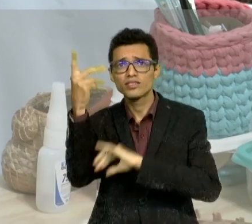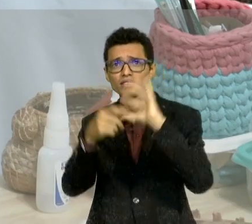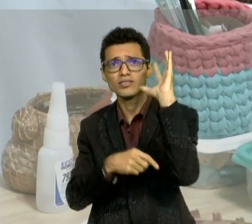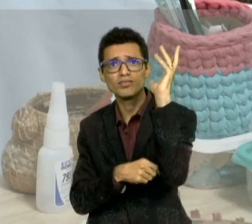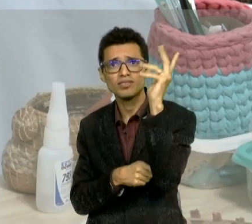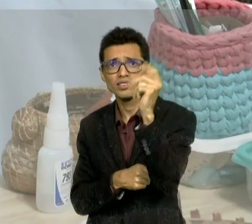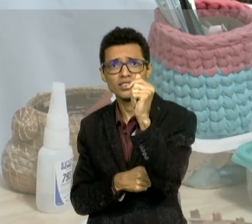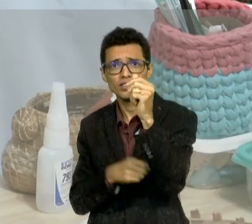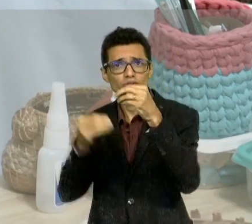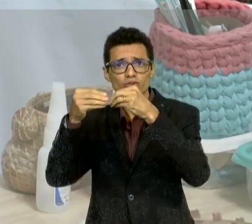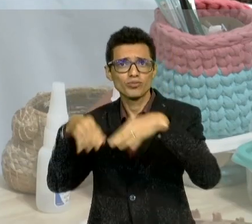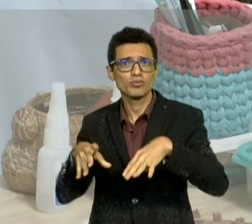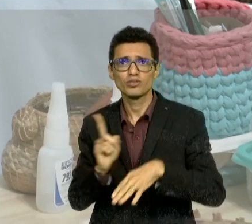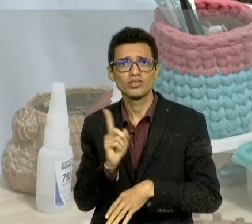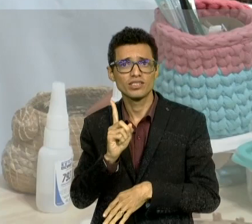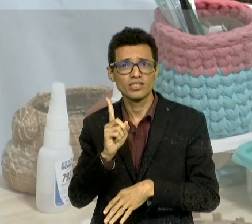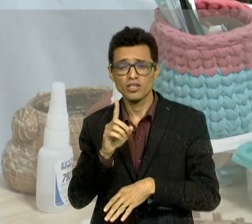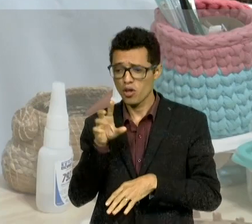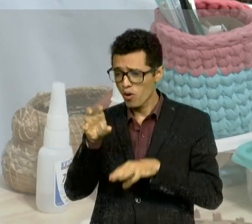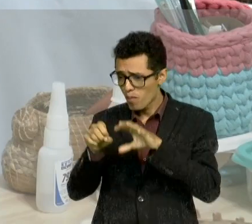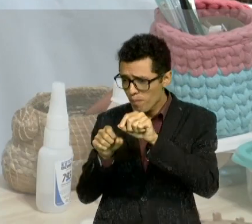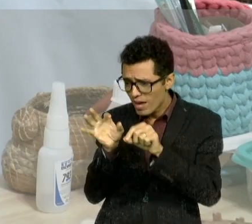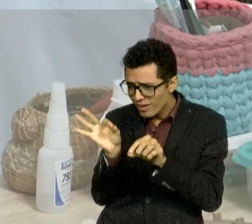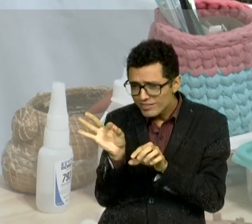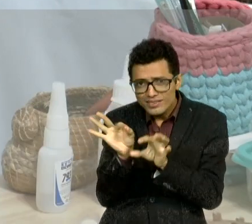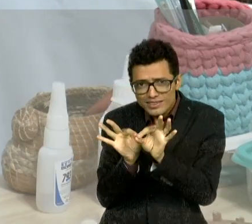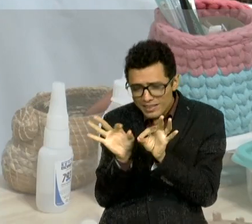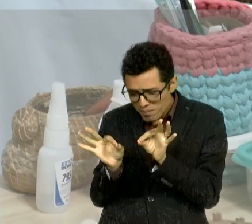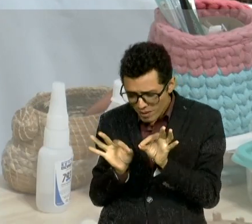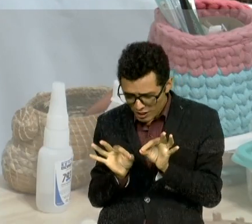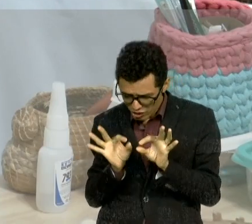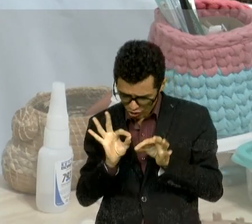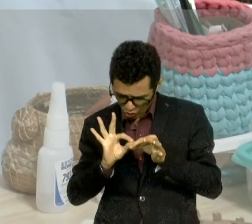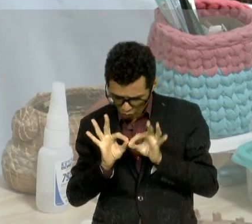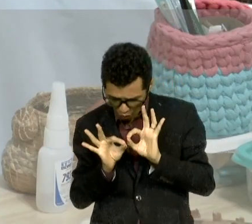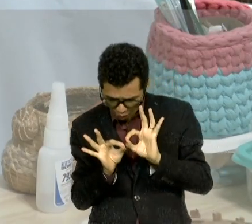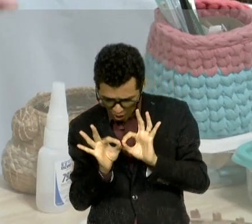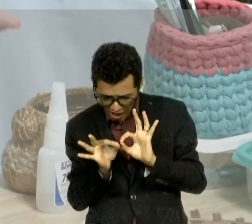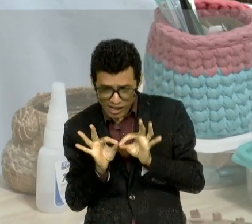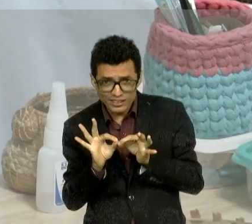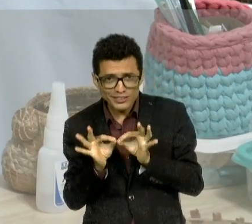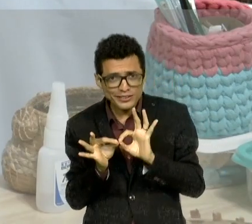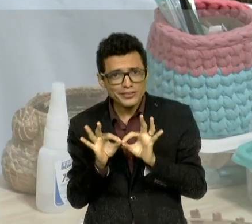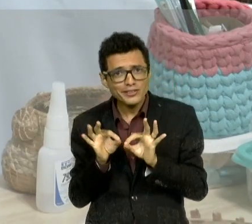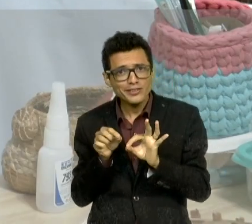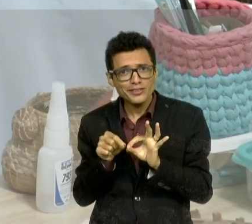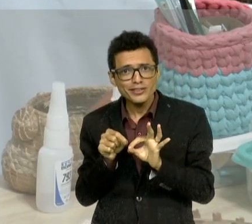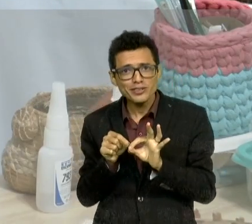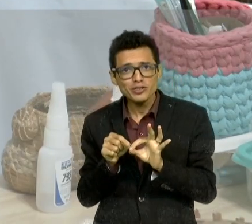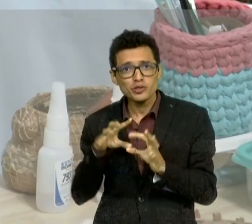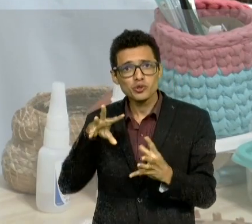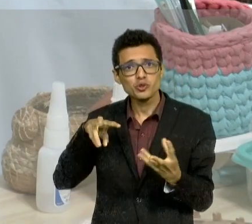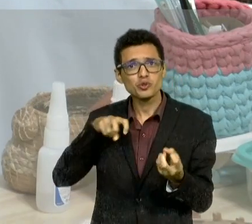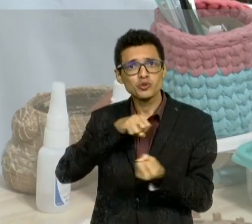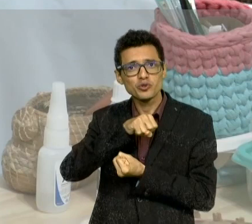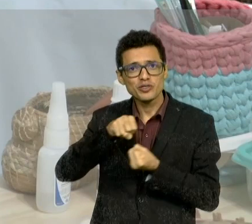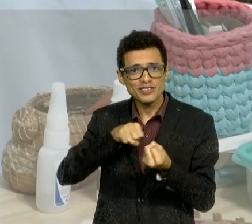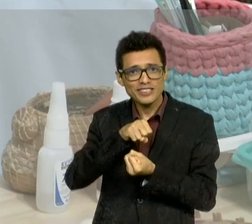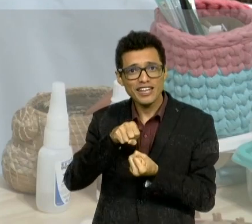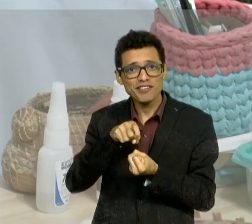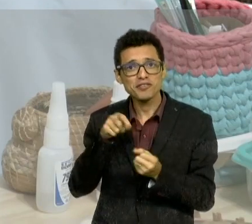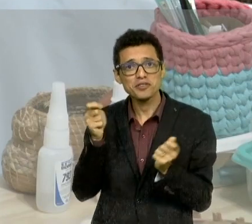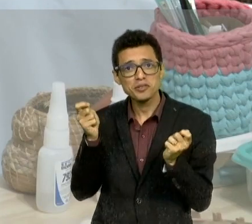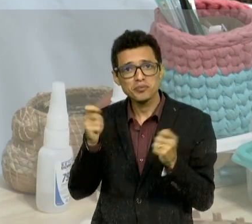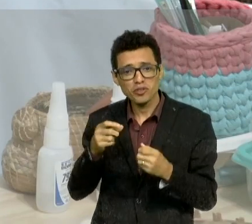a minha matéria-prima, faço minha peça sustentável e eu acabo gerando renda para mim e para várias pessoas,